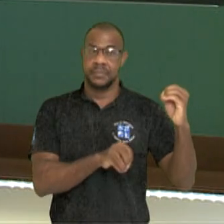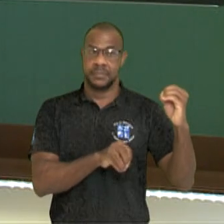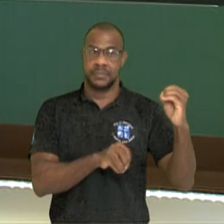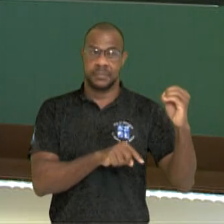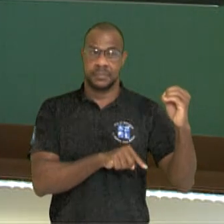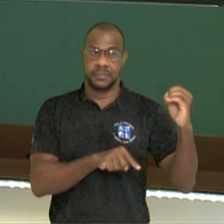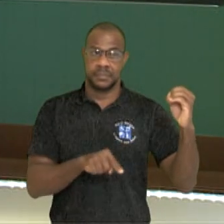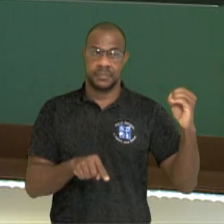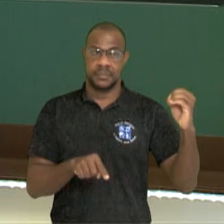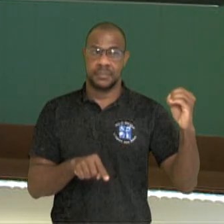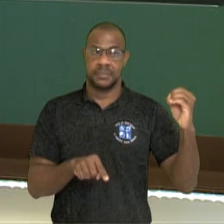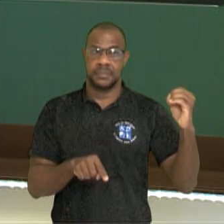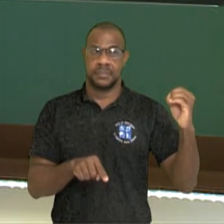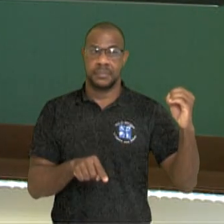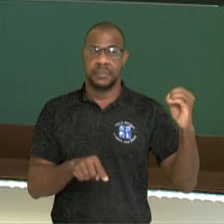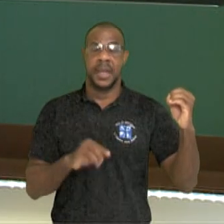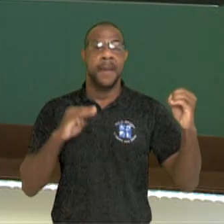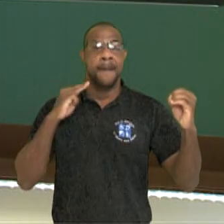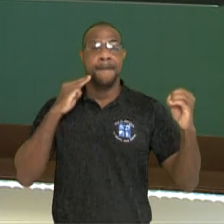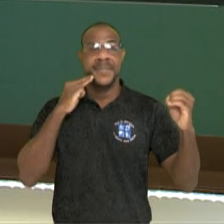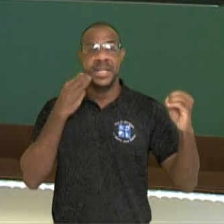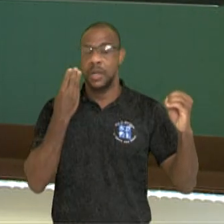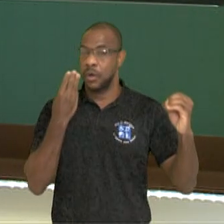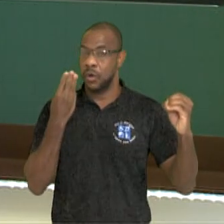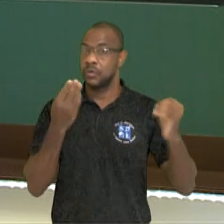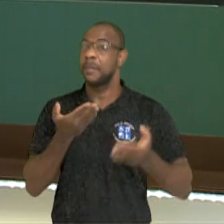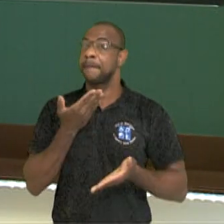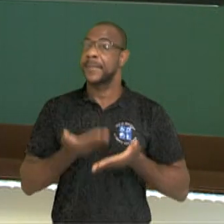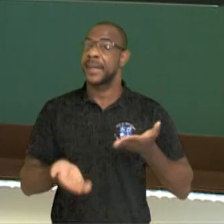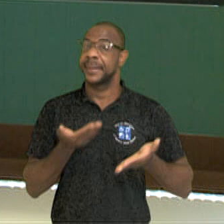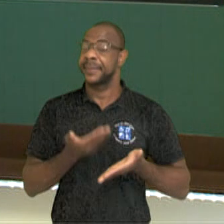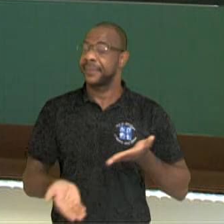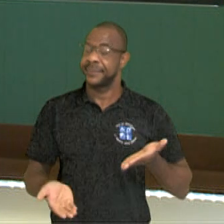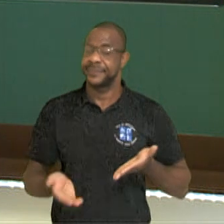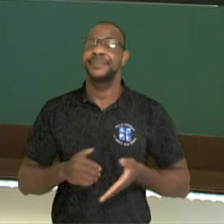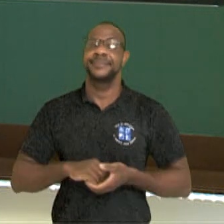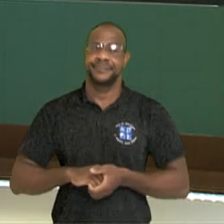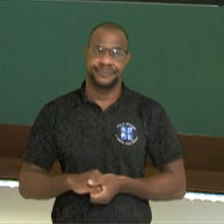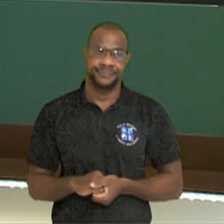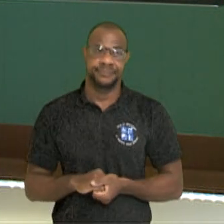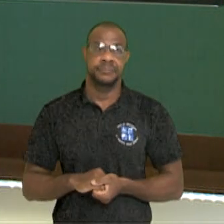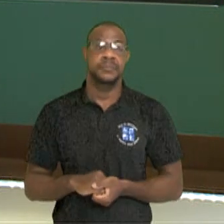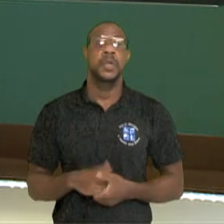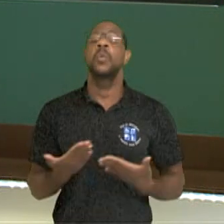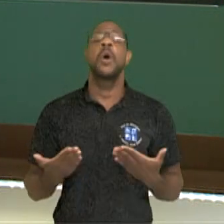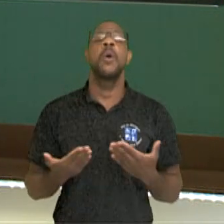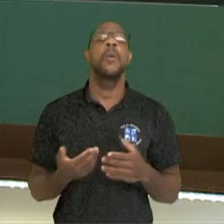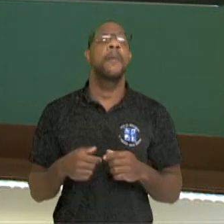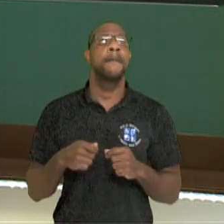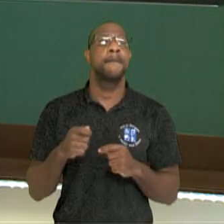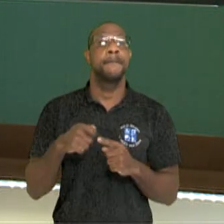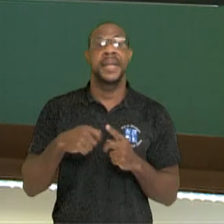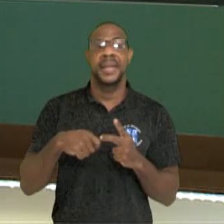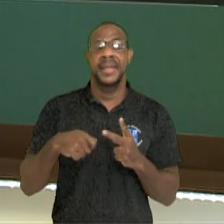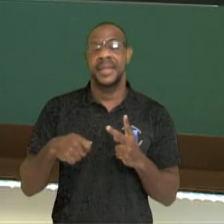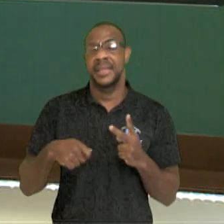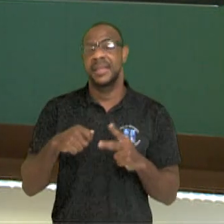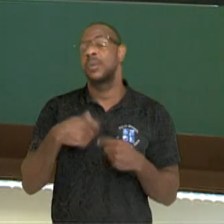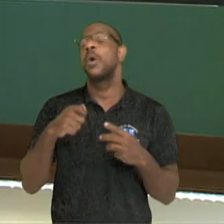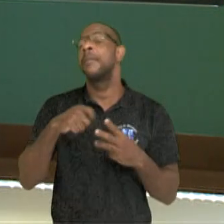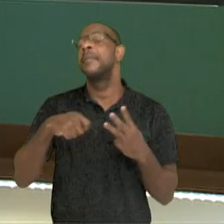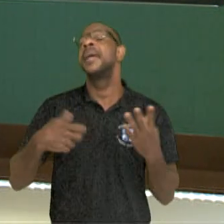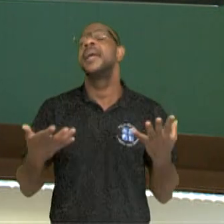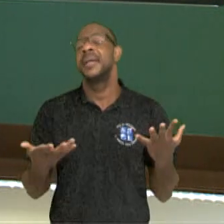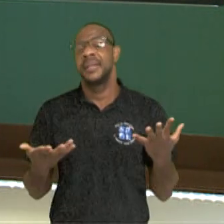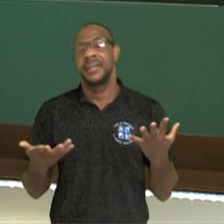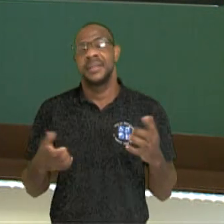Então, 750 milhões de reais de prejuízo, ok? E qual é o mês que está, assim,